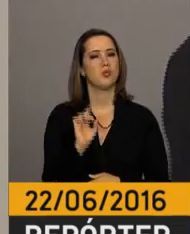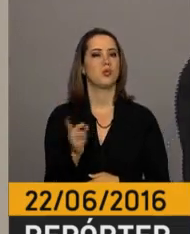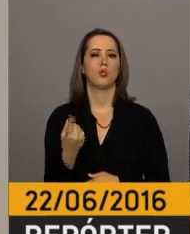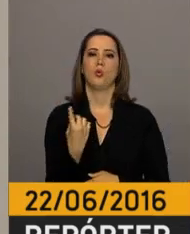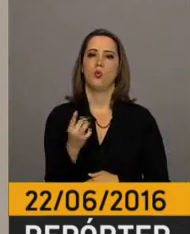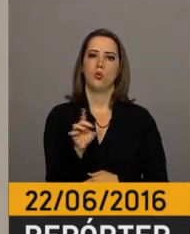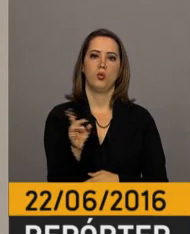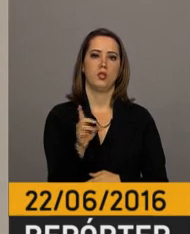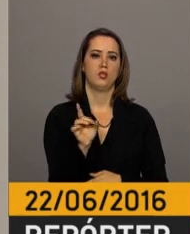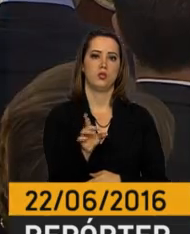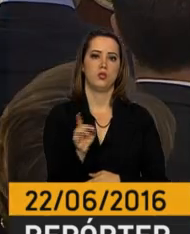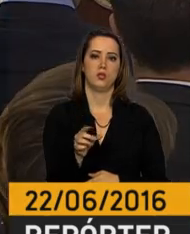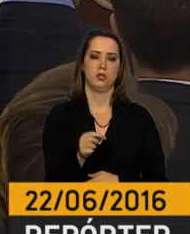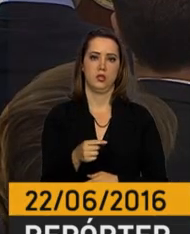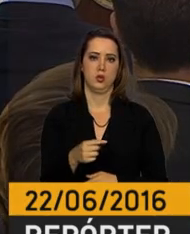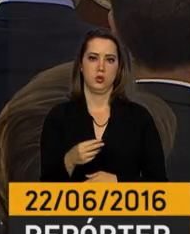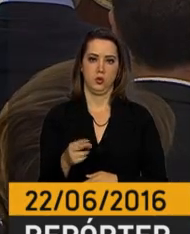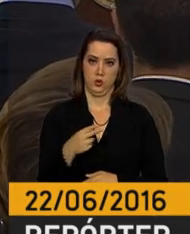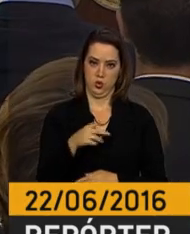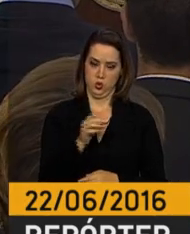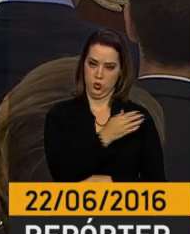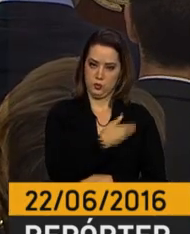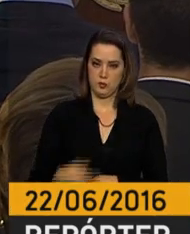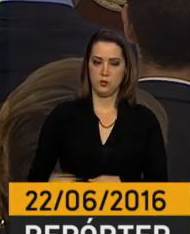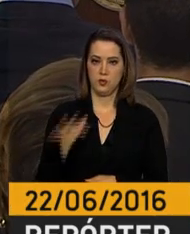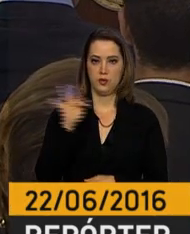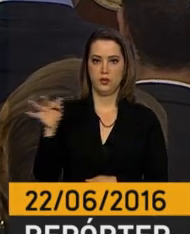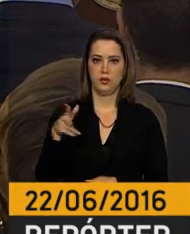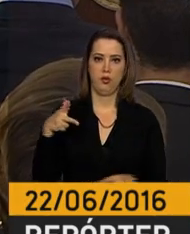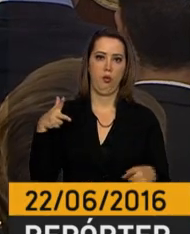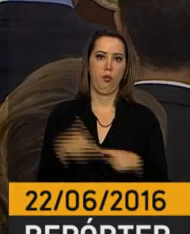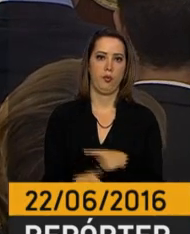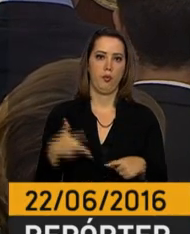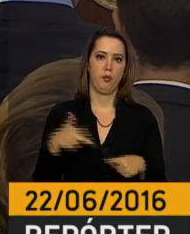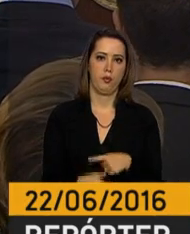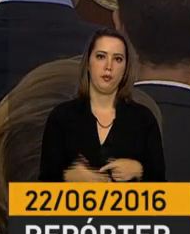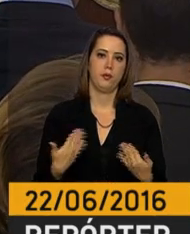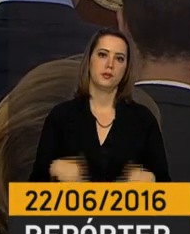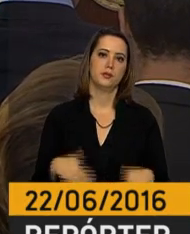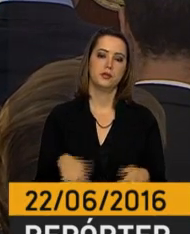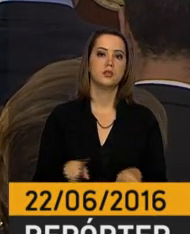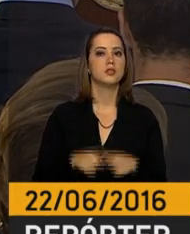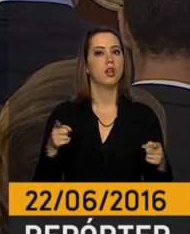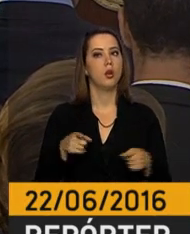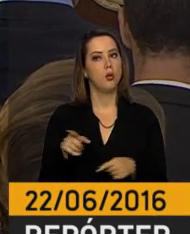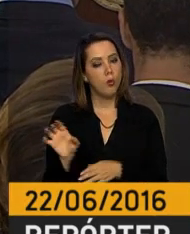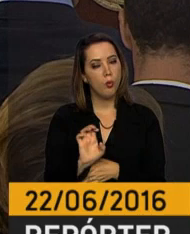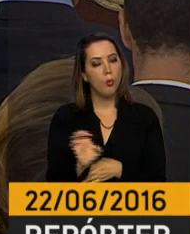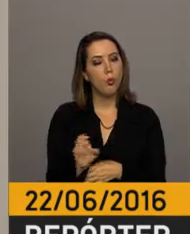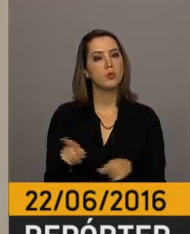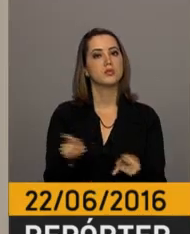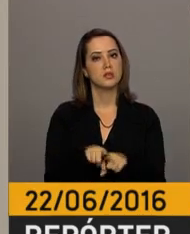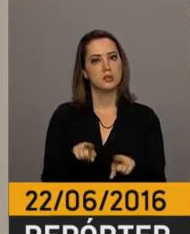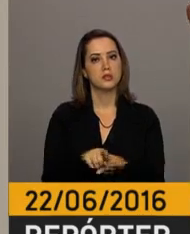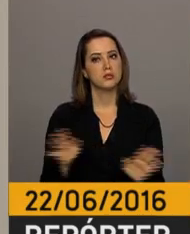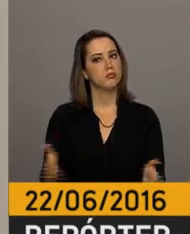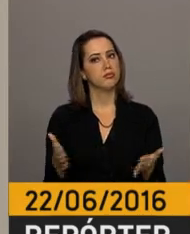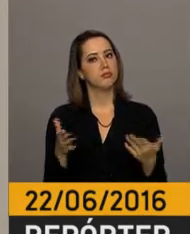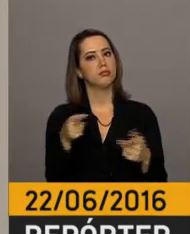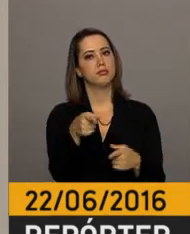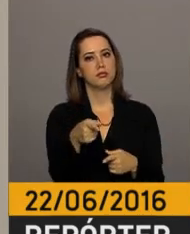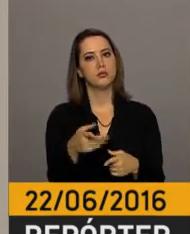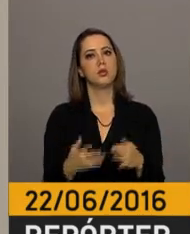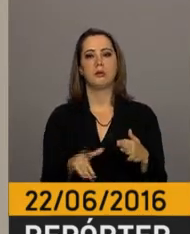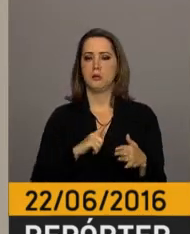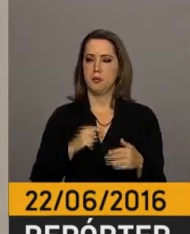que a união corte os seus gastos é preciso entusiasmar os estados para que haja também lá um teto e